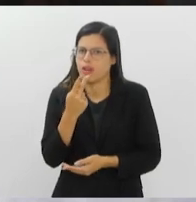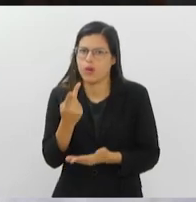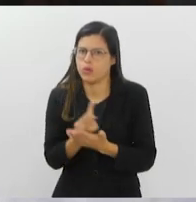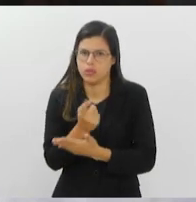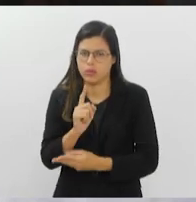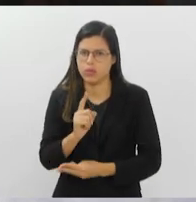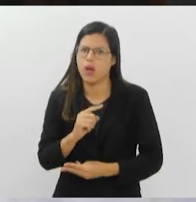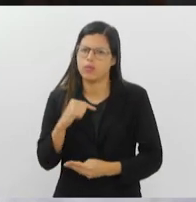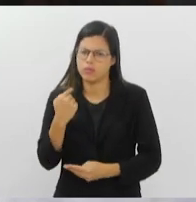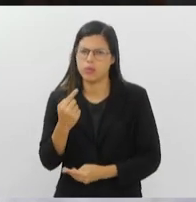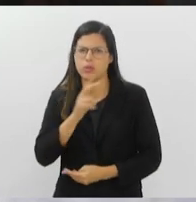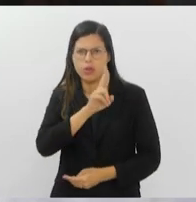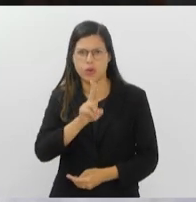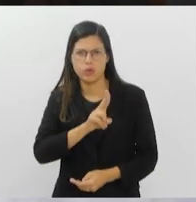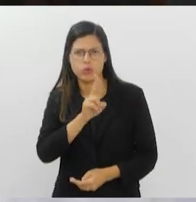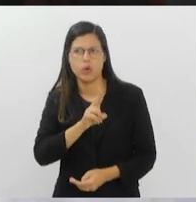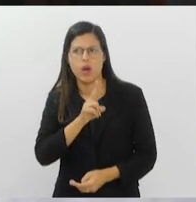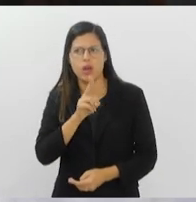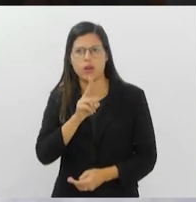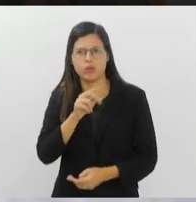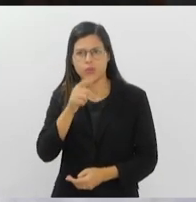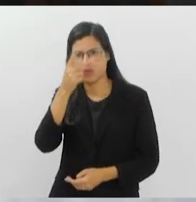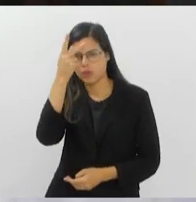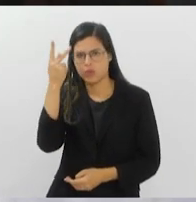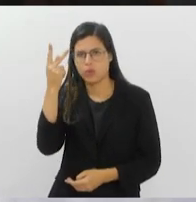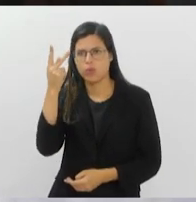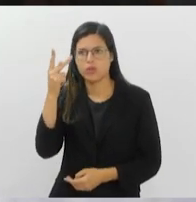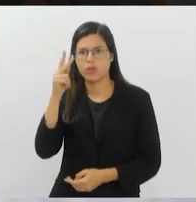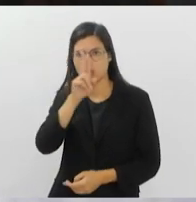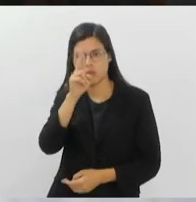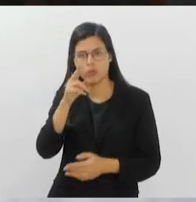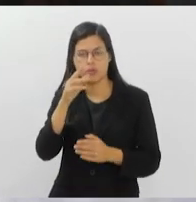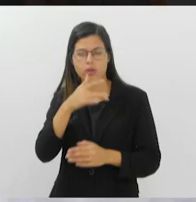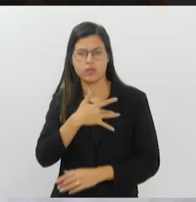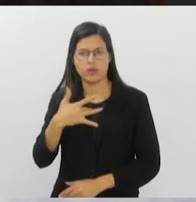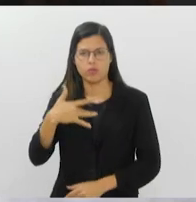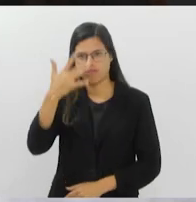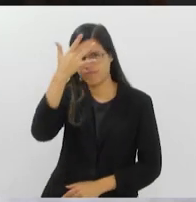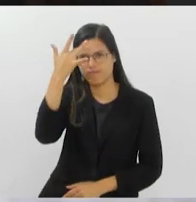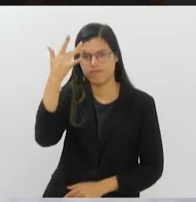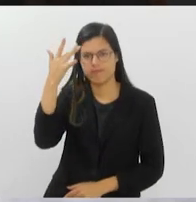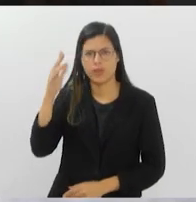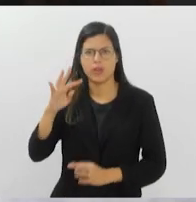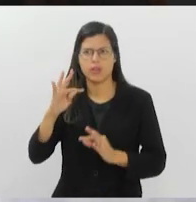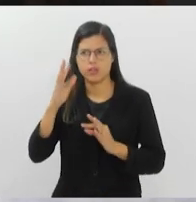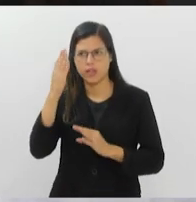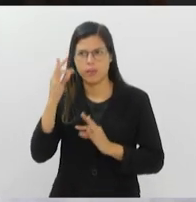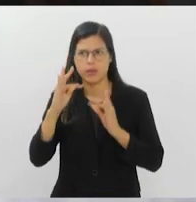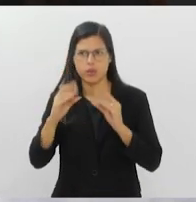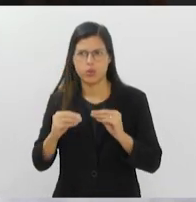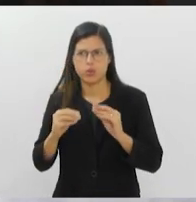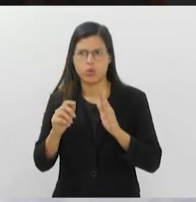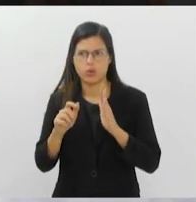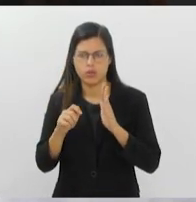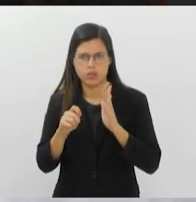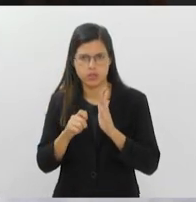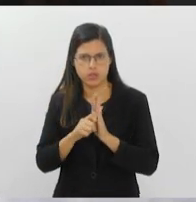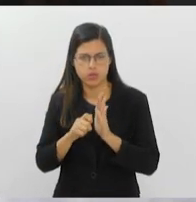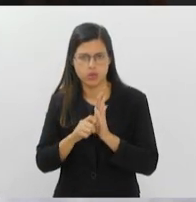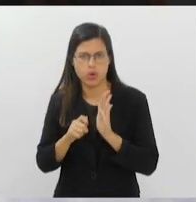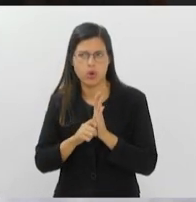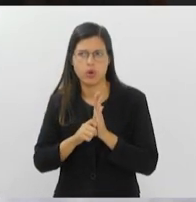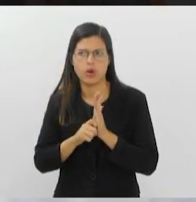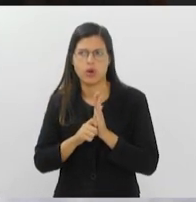mental, entre profissionais da saúde, e a gente sabe que todas as drogas representam, né, mas é por isso que a gente olha e se